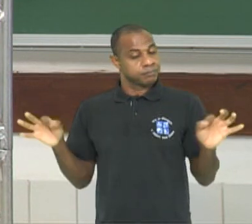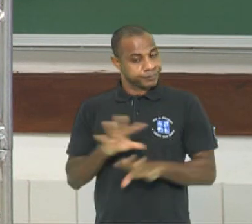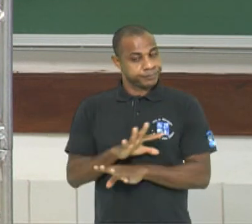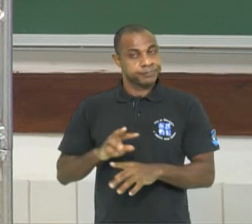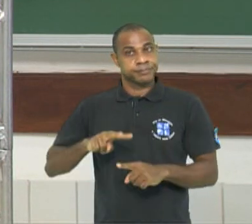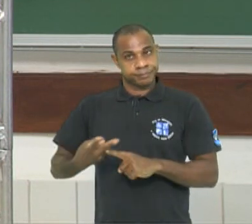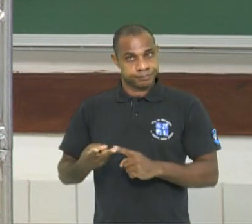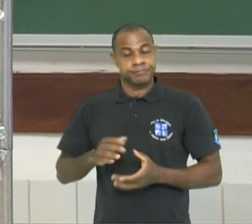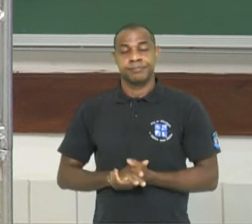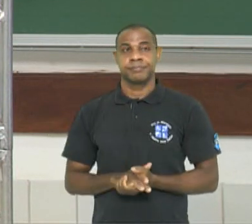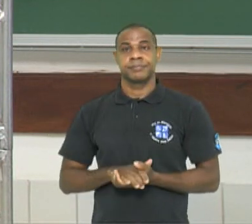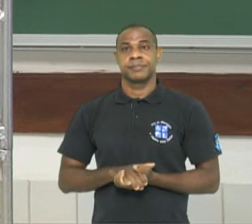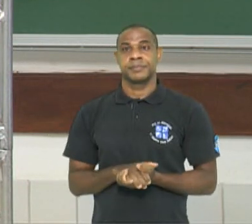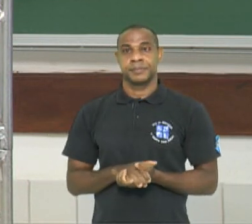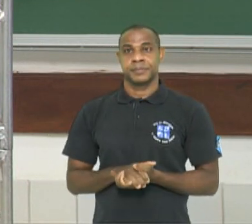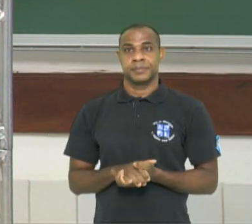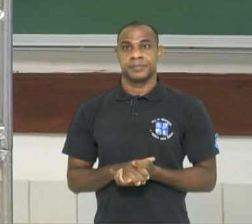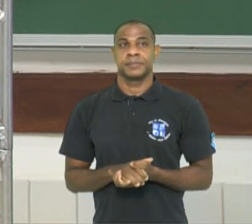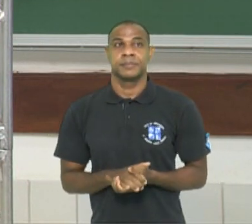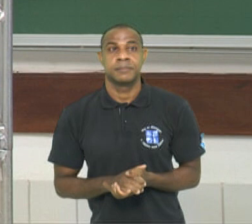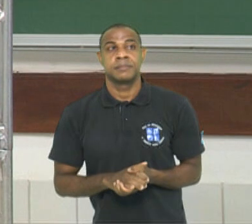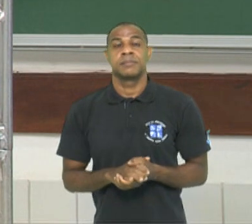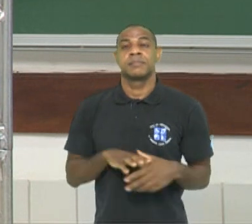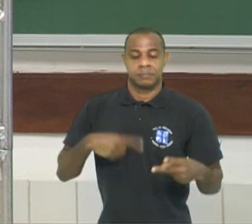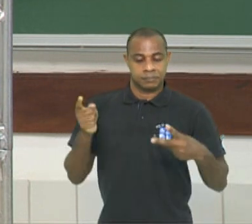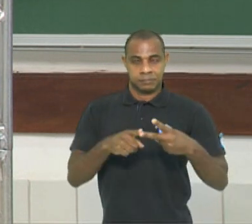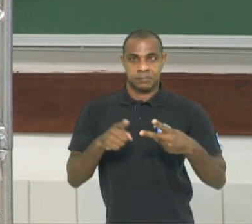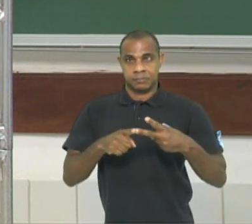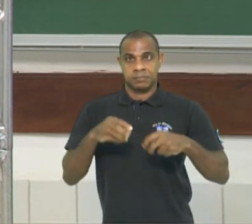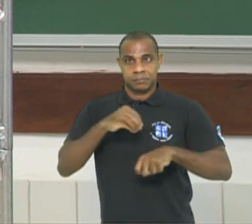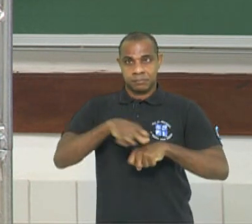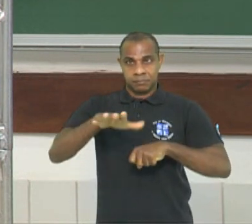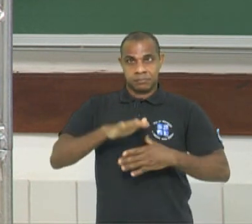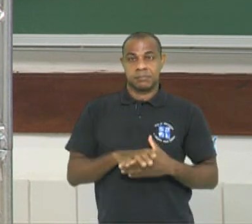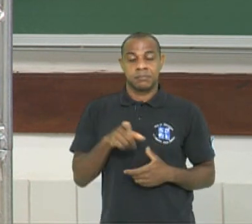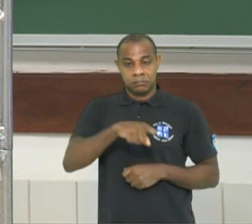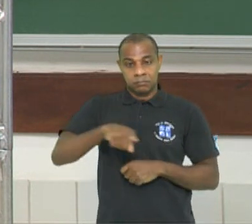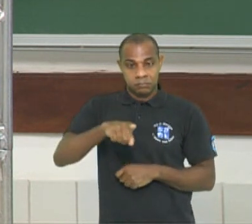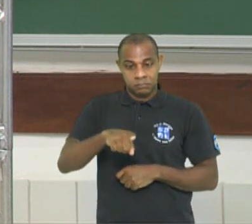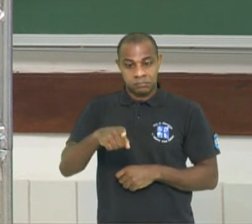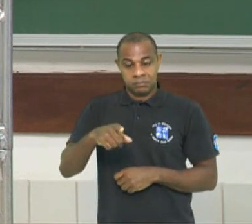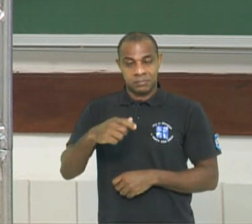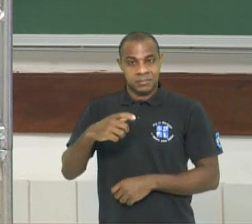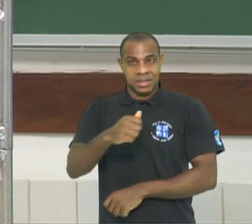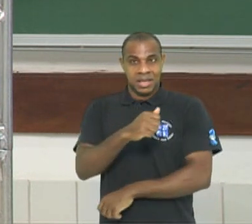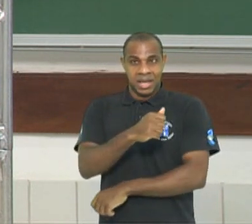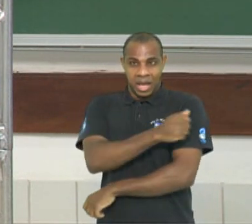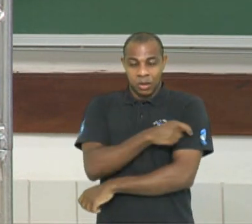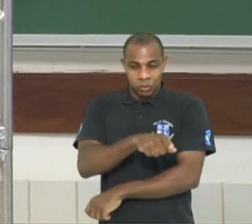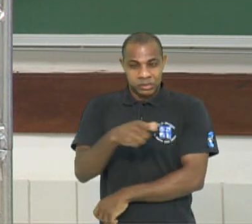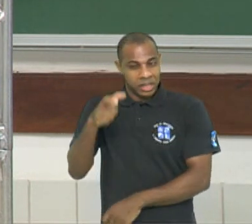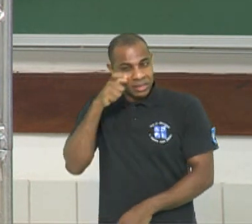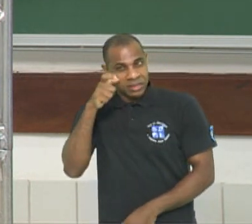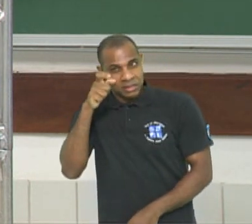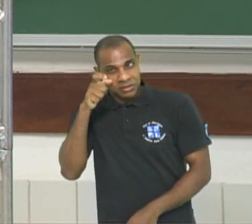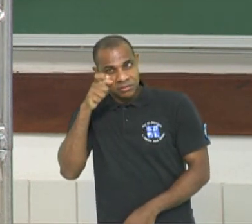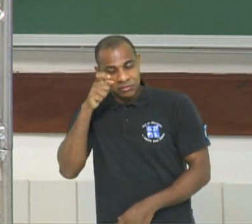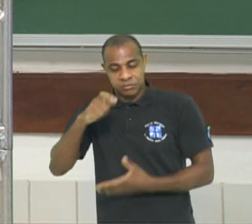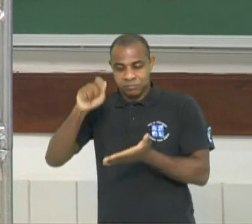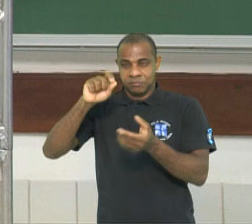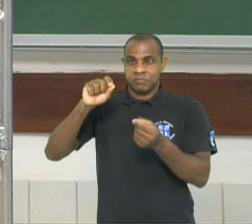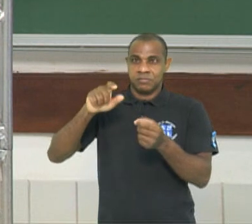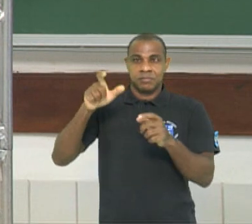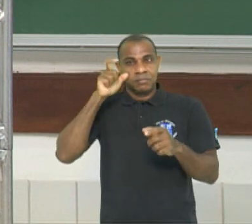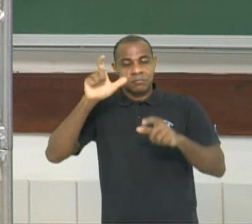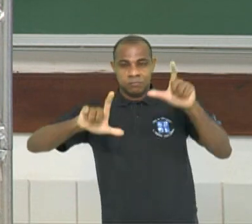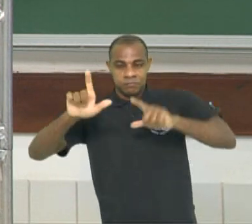a sua frequência nessa aula. E o segundo recado é para aqueles alunos que assistem às nossas aulas e fazem as